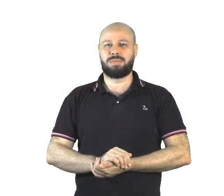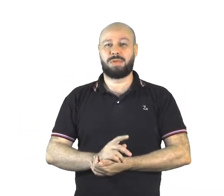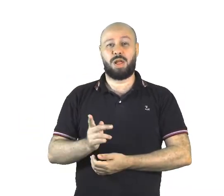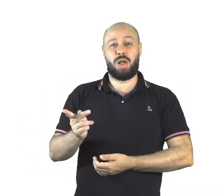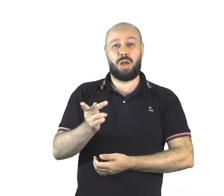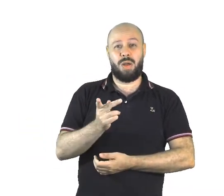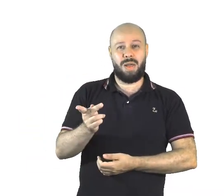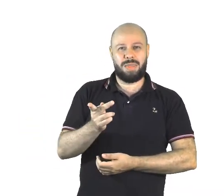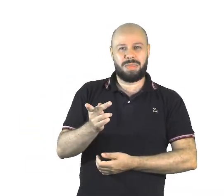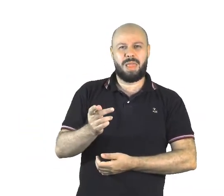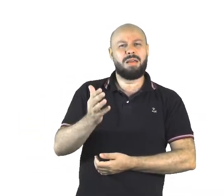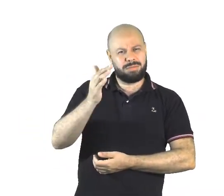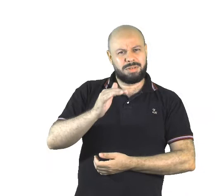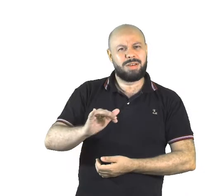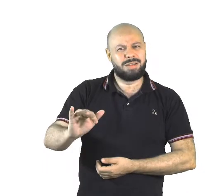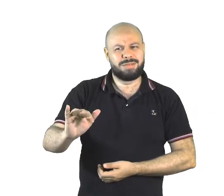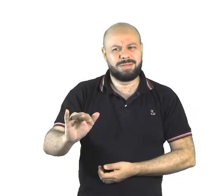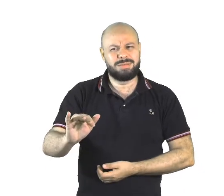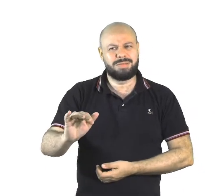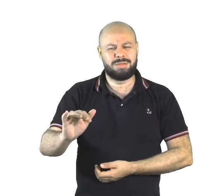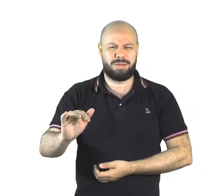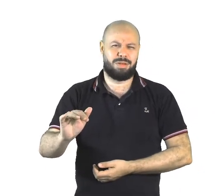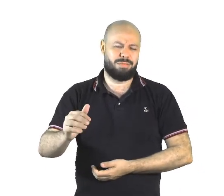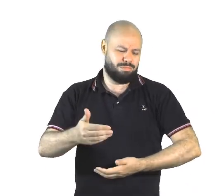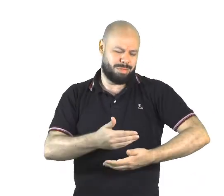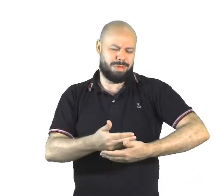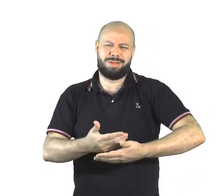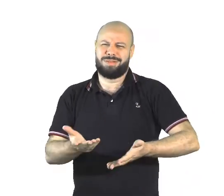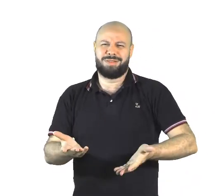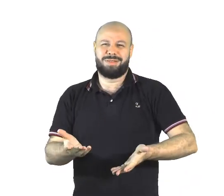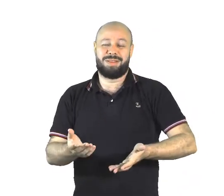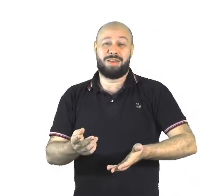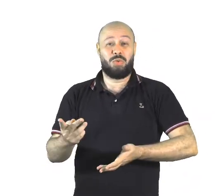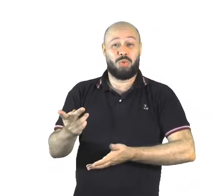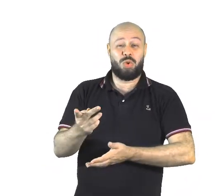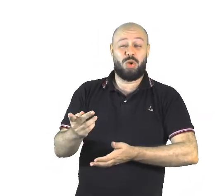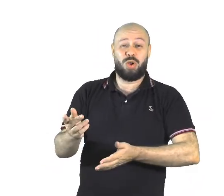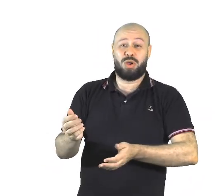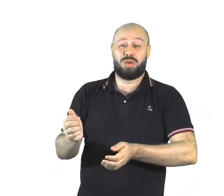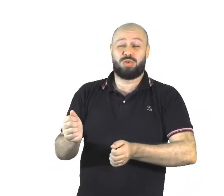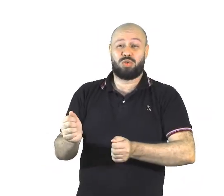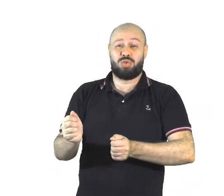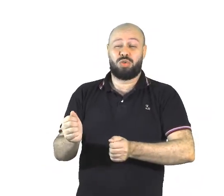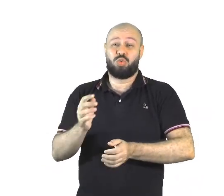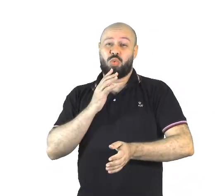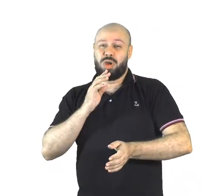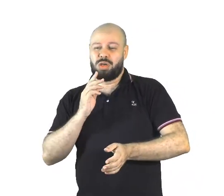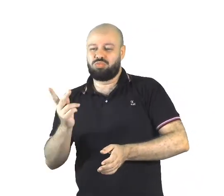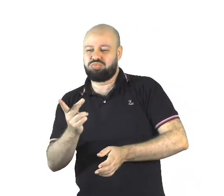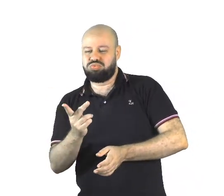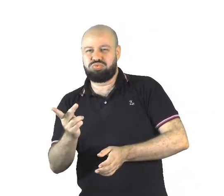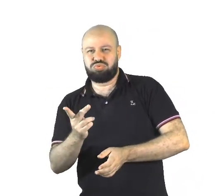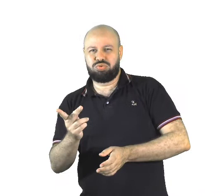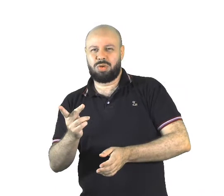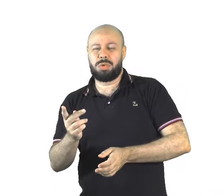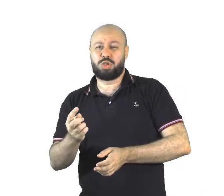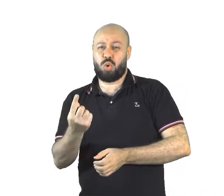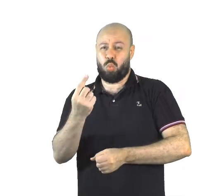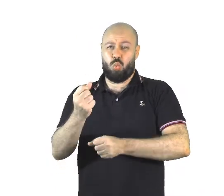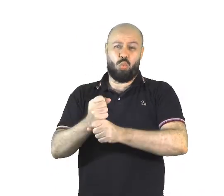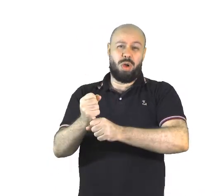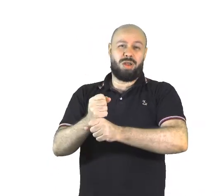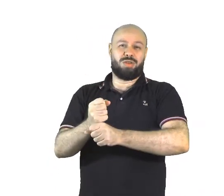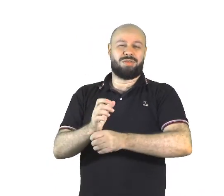São criancinhas, ainda bebezinhos, que se conhecem já tem 1 ano já. E quando